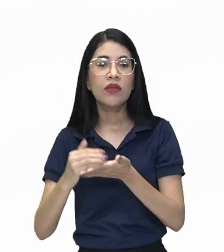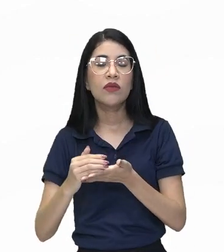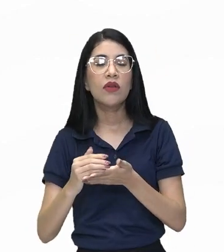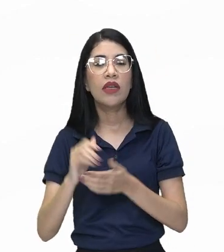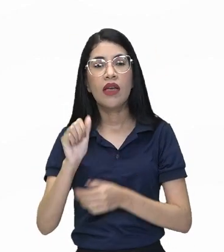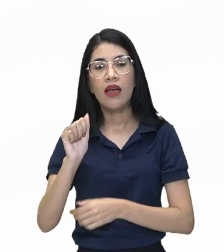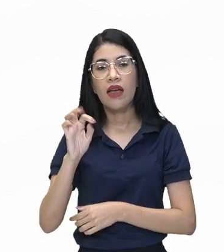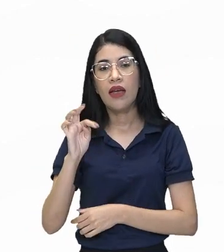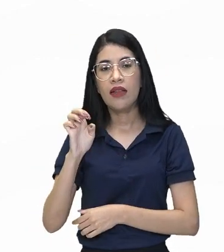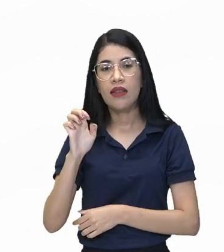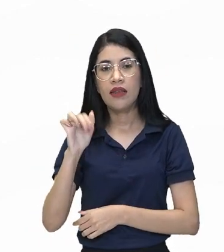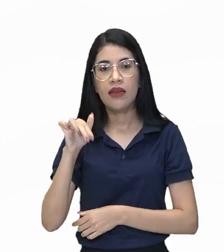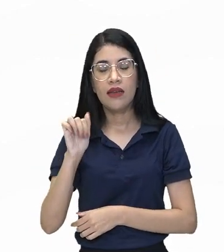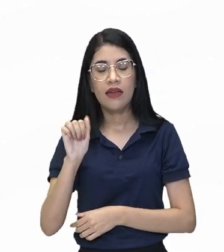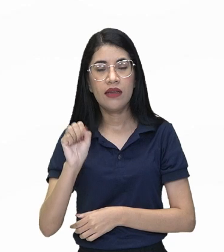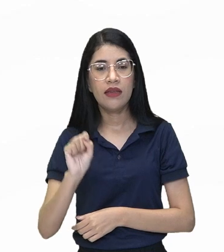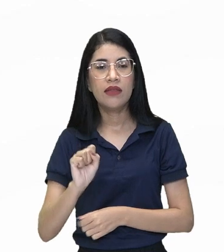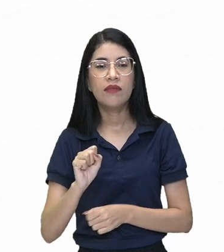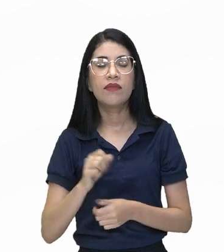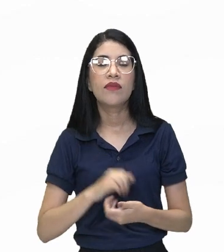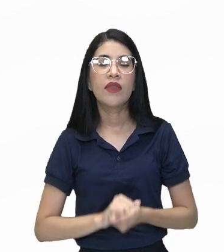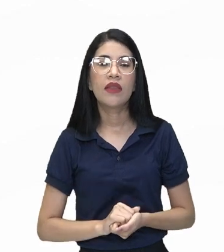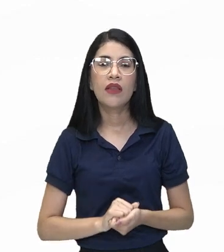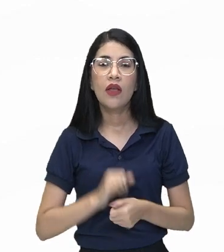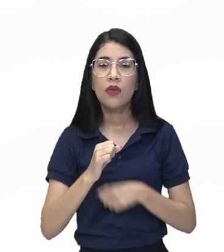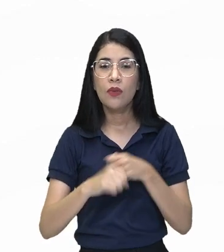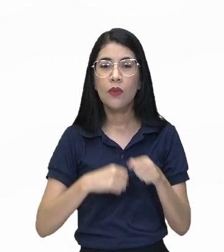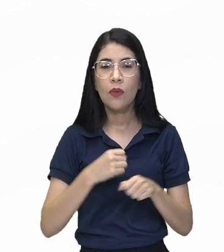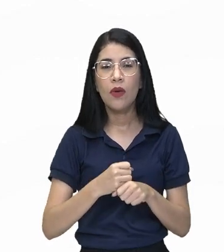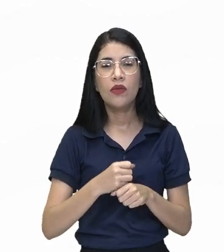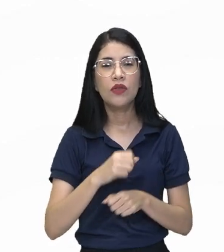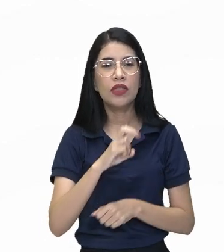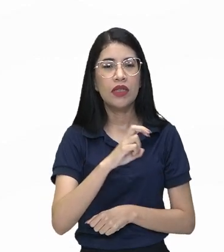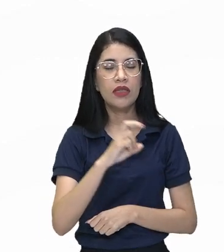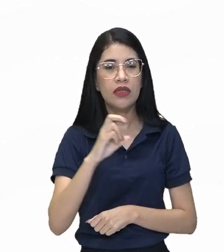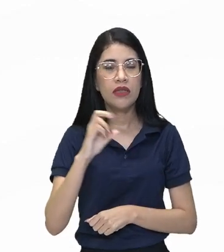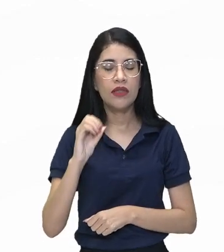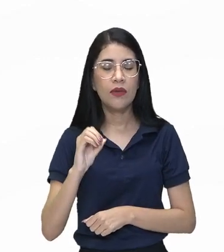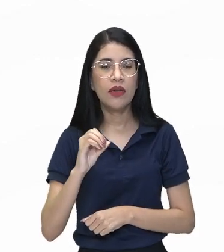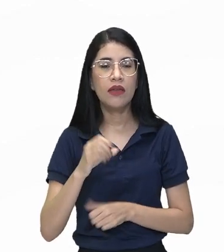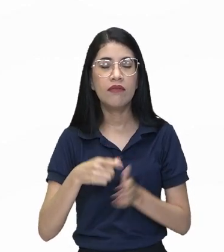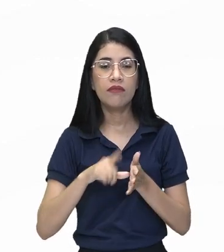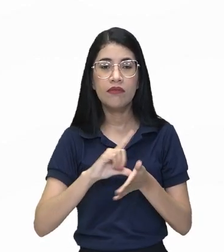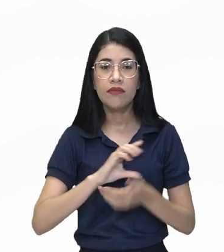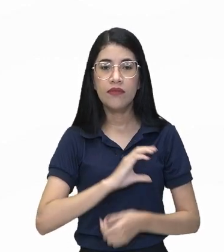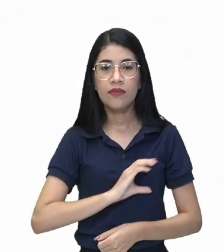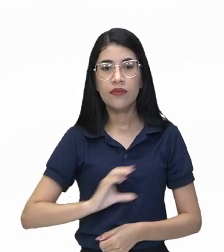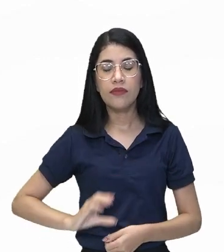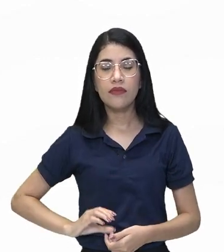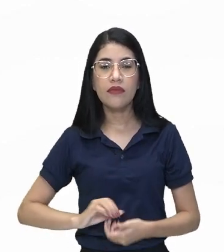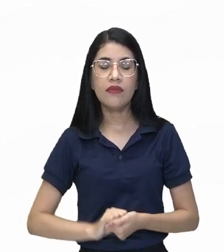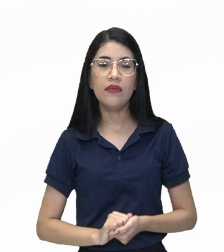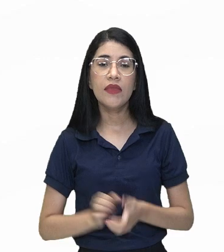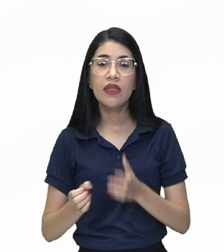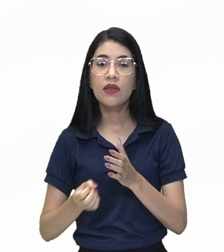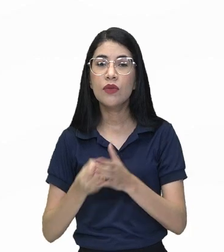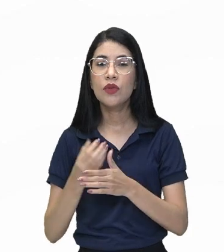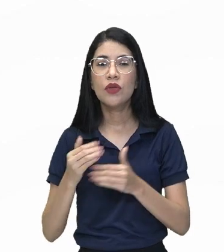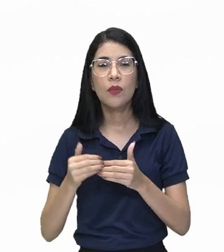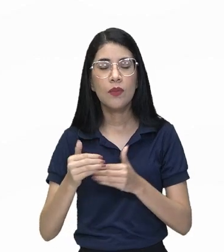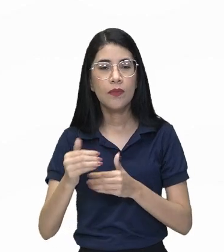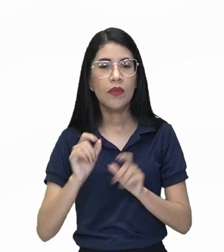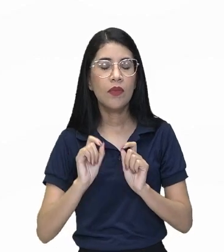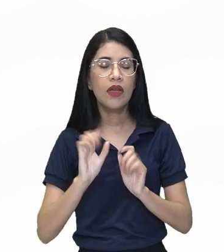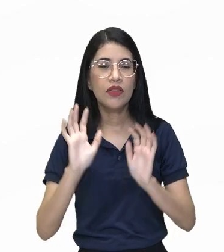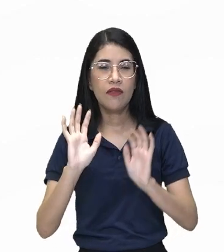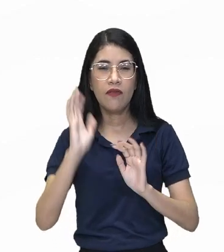Grécia, por volta de 1550 a.C. e surgiu a partir das